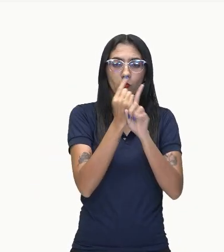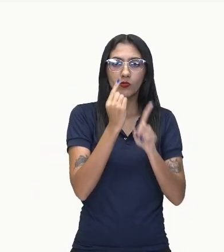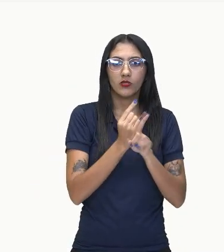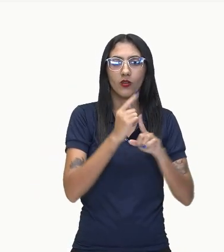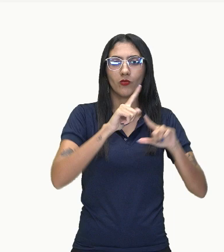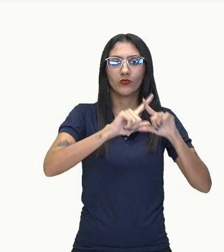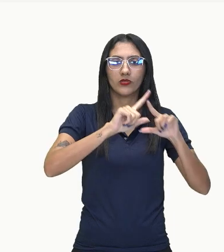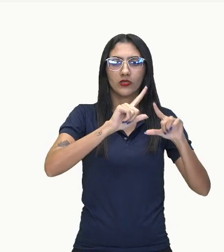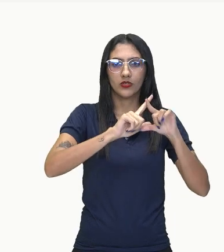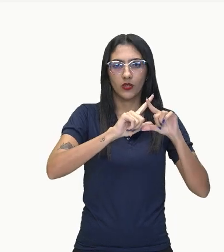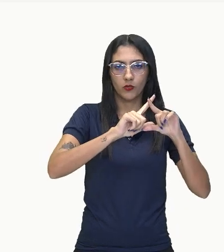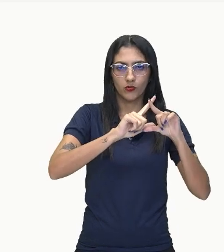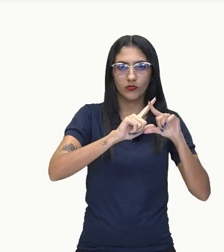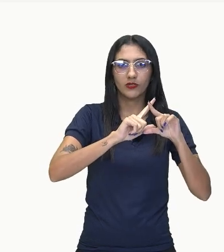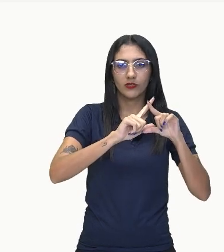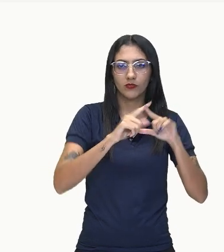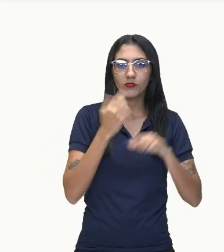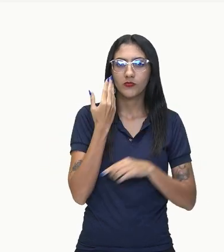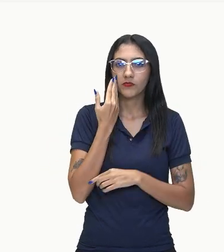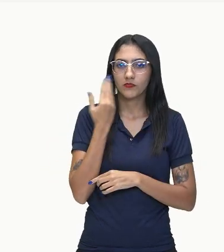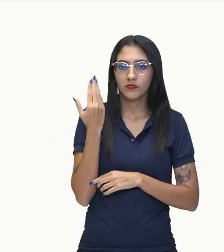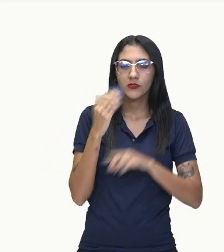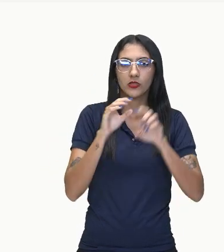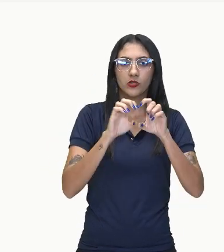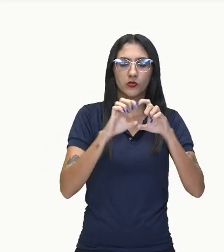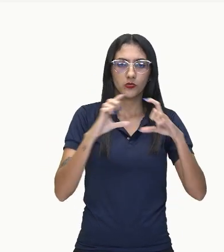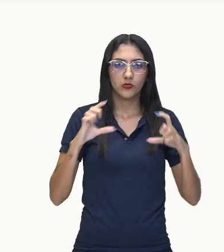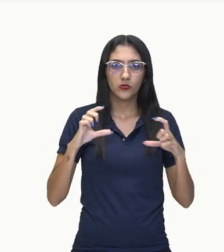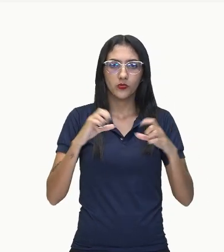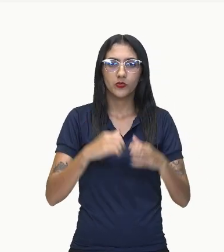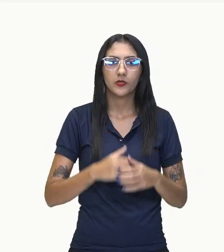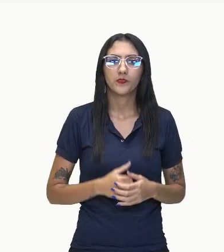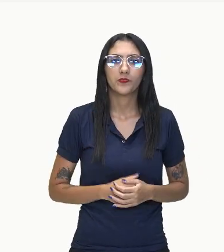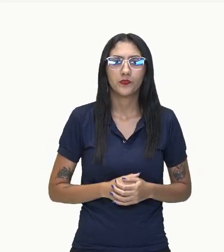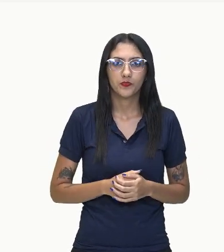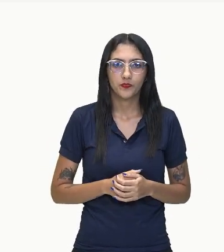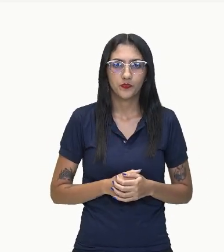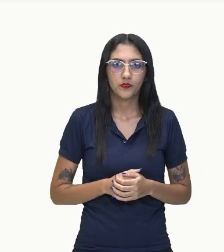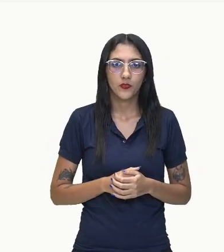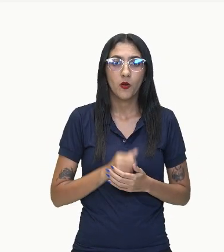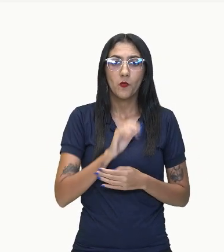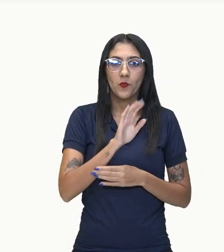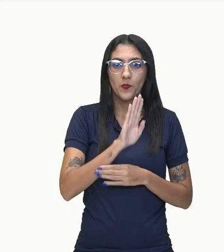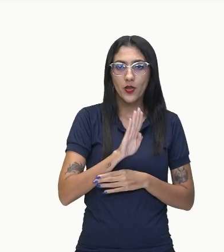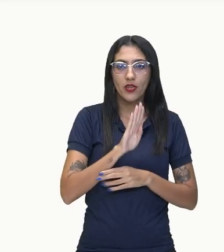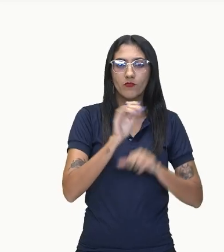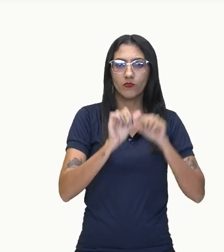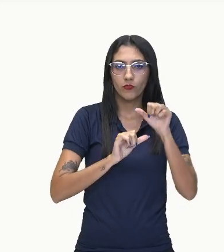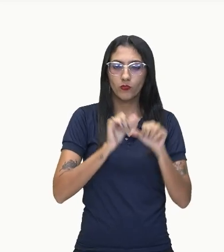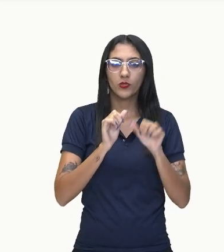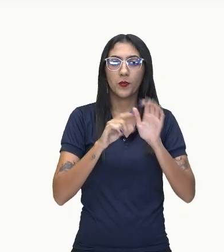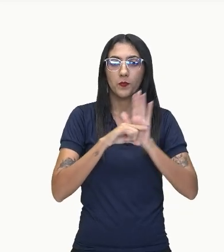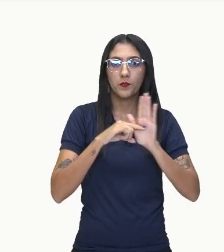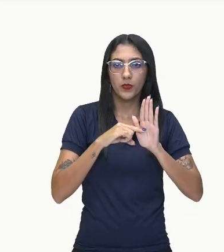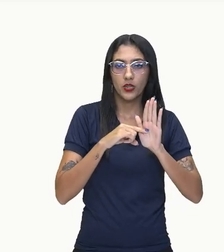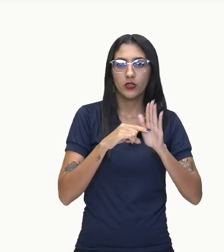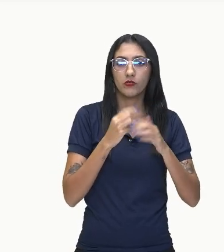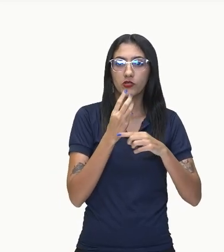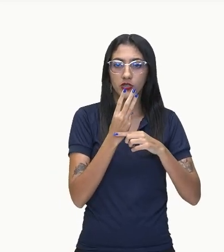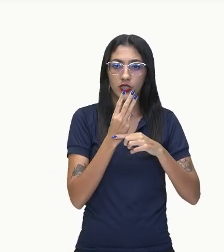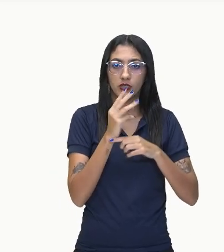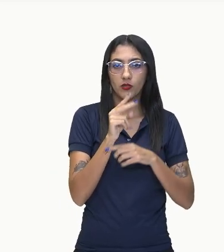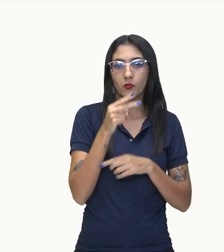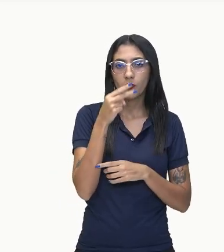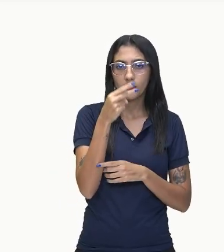ao quadrado menos 4 vezes a vezes c. Quem é o b? Menos 3, então menos 3 ao